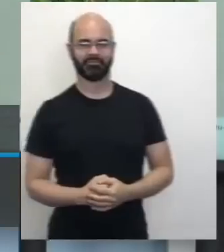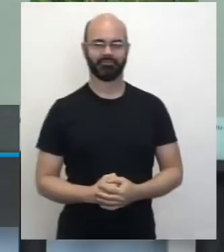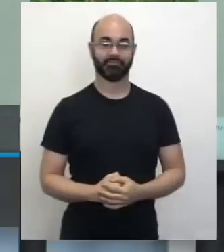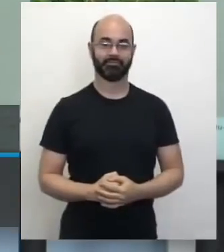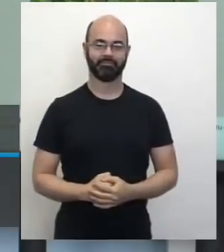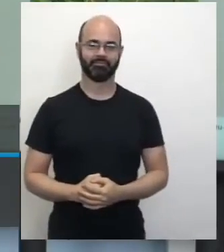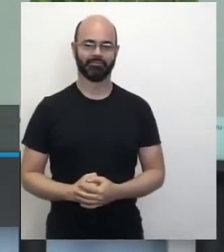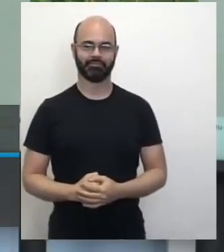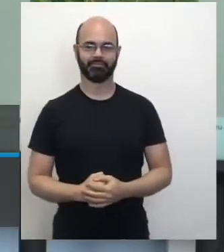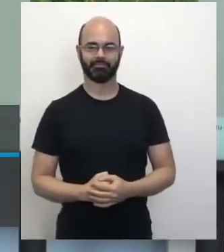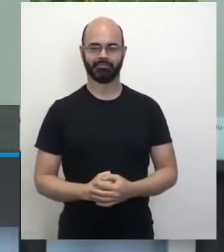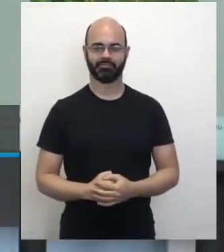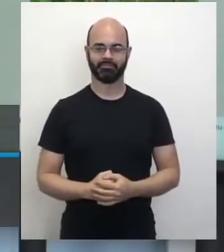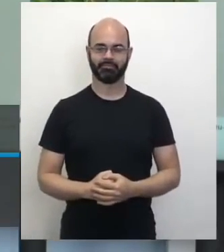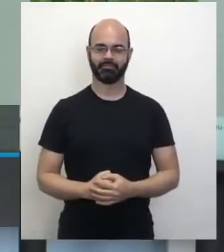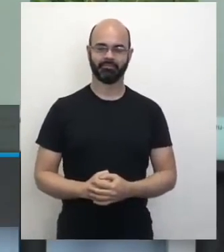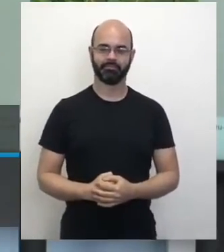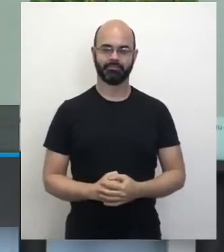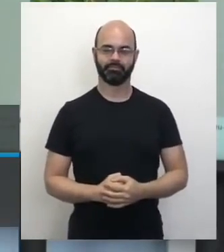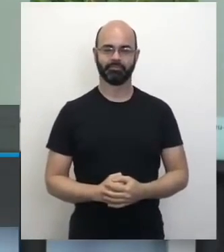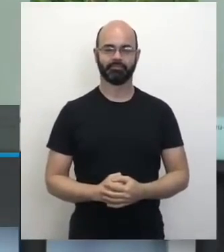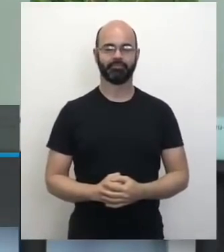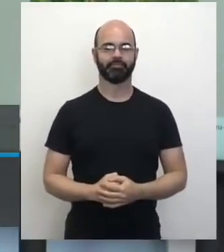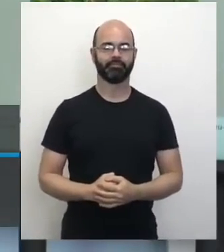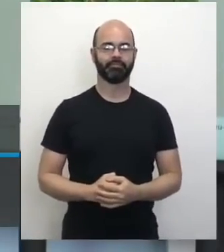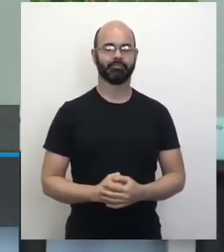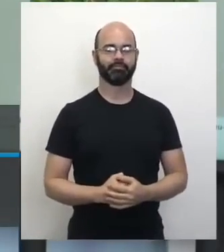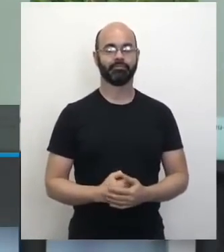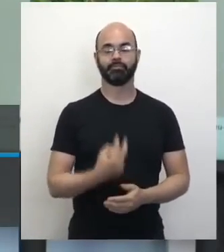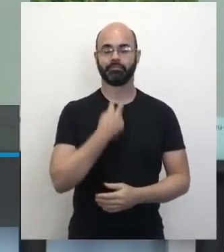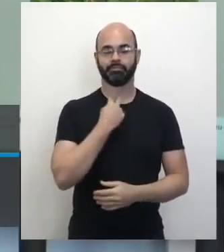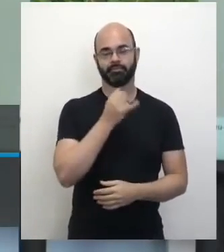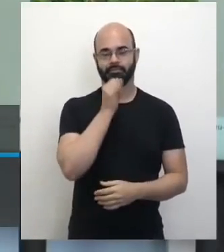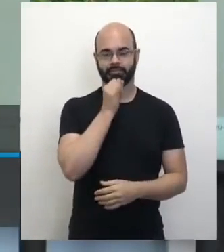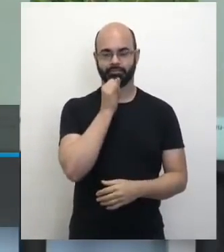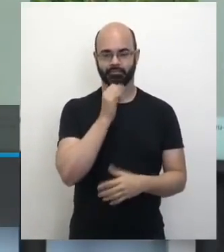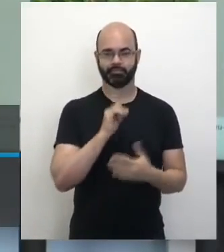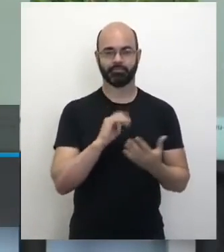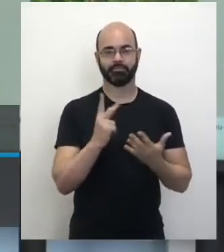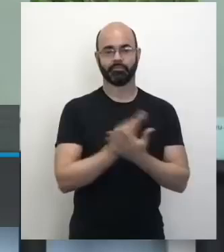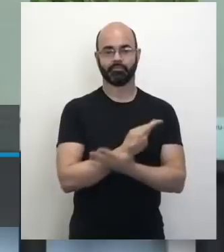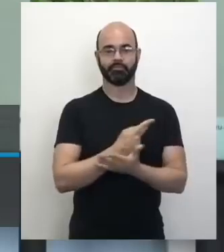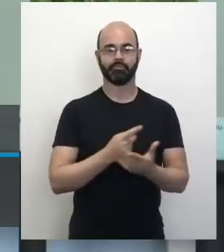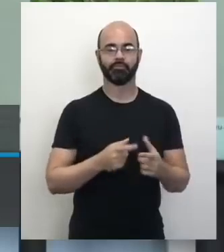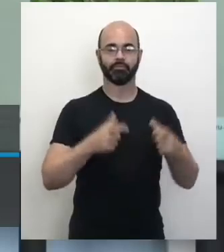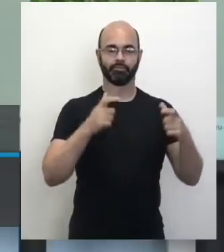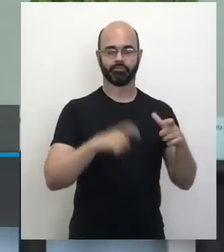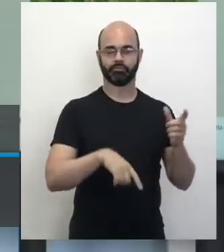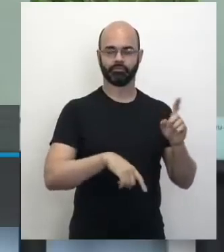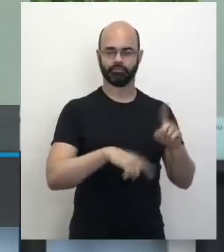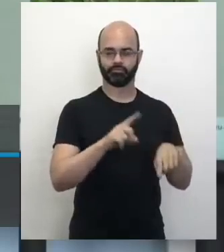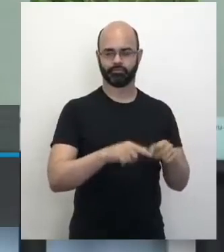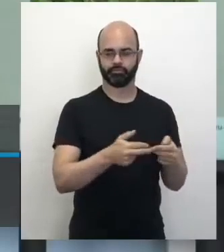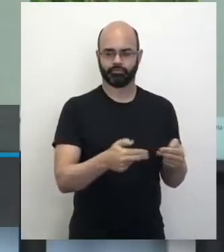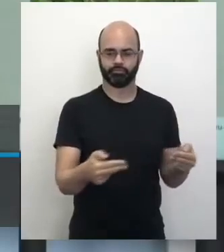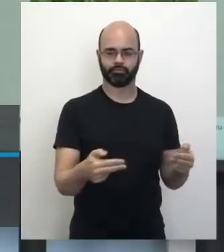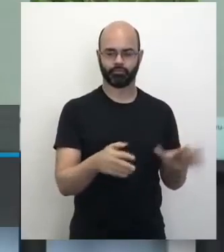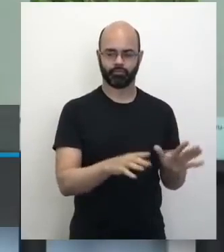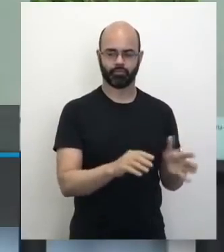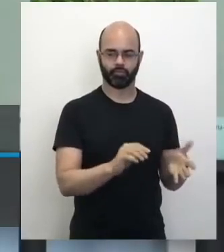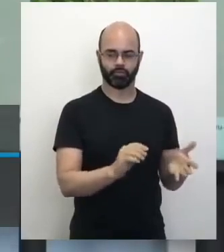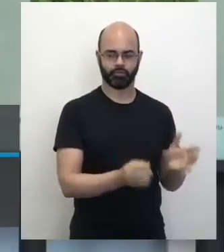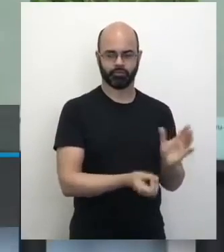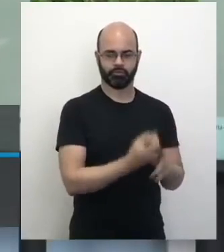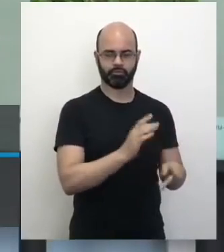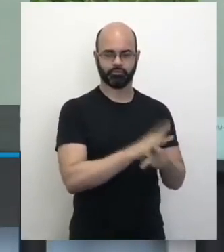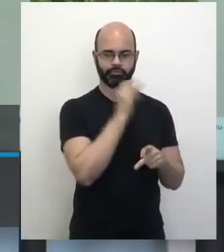esses indígenas. Então não pode ter, por exemplo, caso tenha lá recursos minerais, ser retirado, né, a